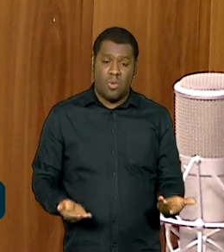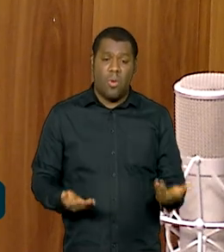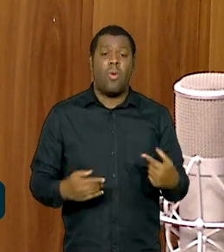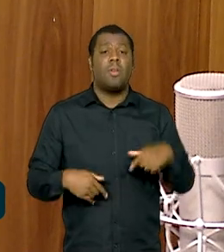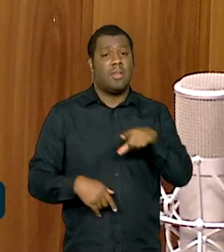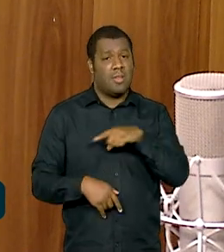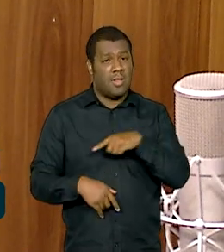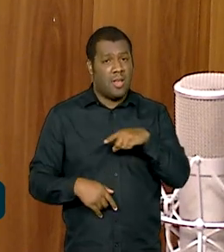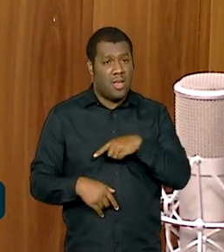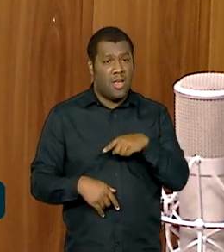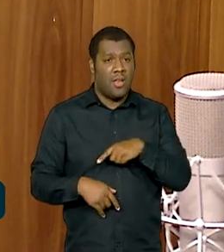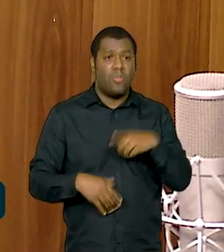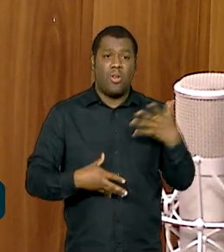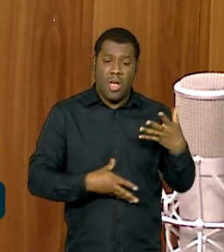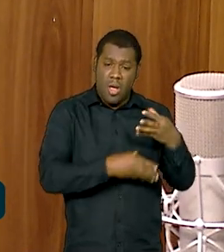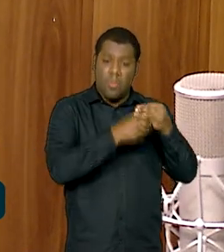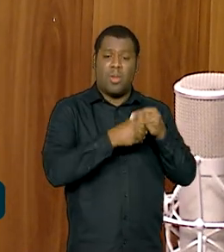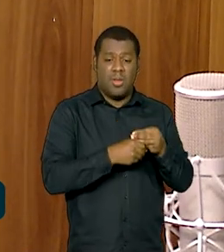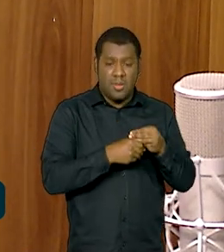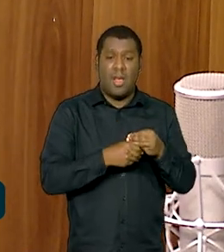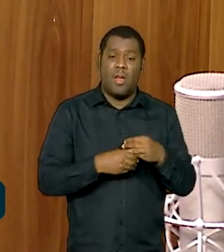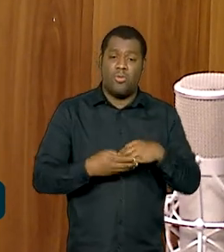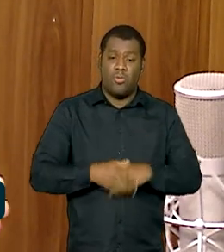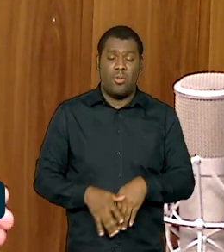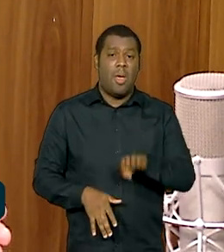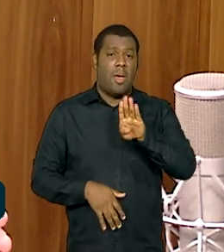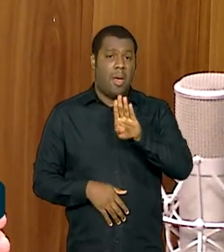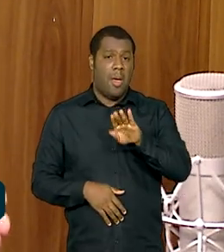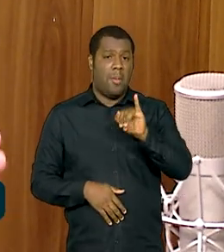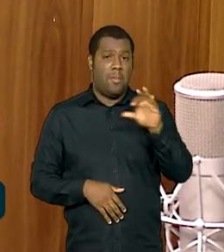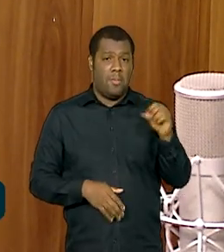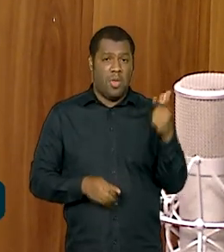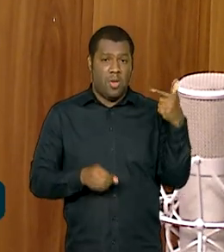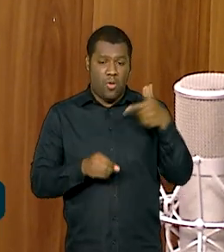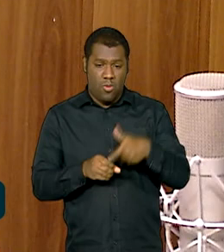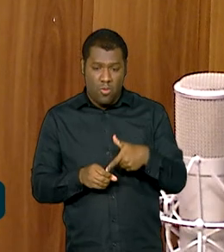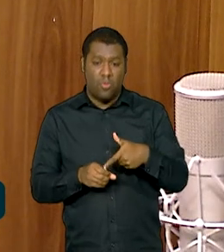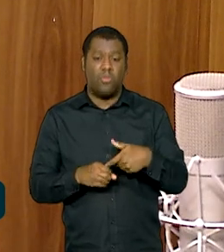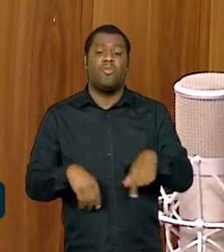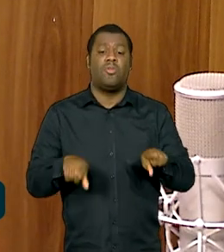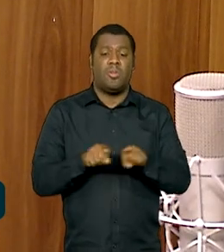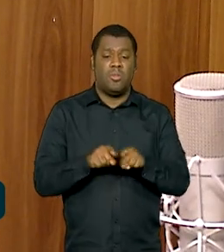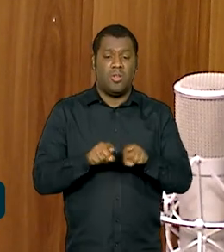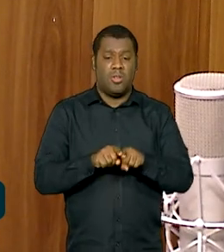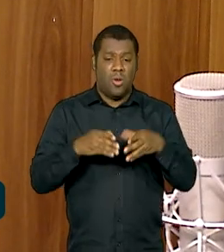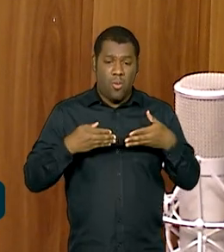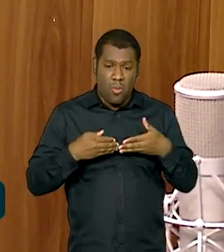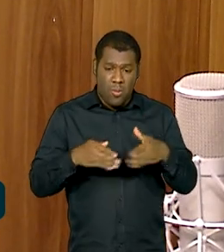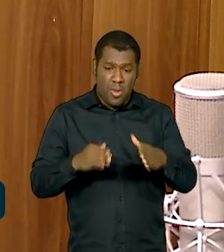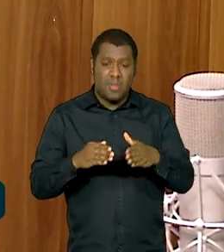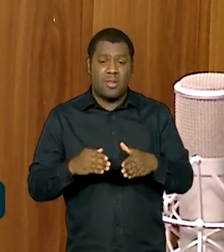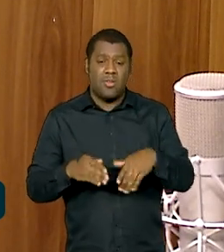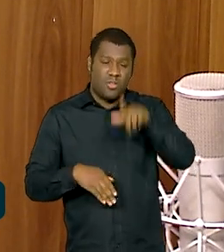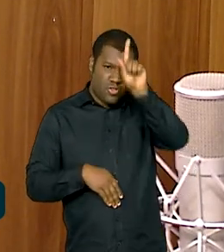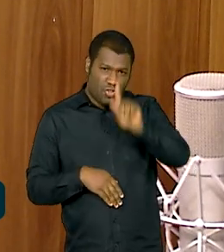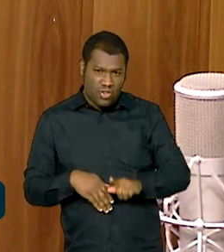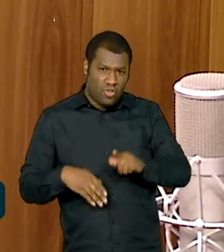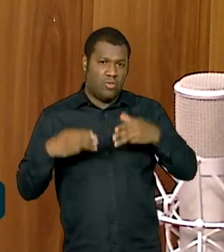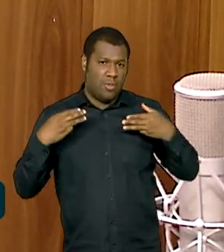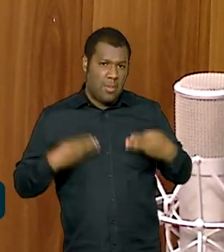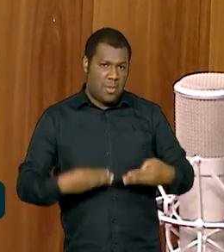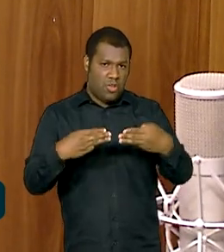temos implementado e ampliado a participação do biodis na nossa Matriz quando nós começamos a nossa gestão à frente do ministério de menas e